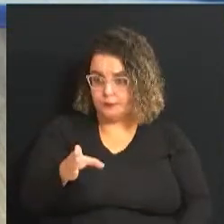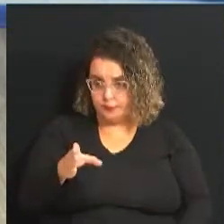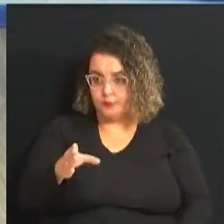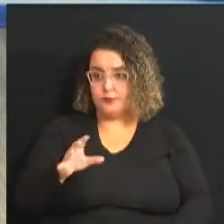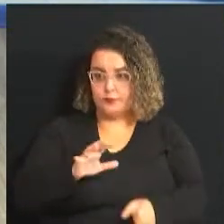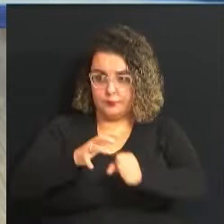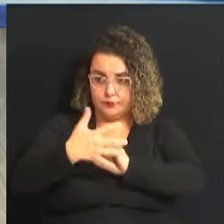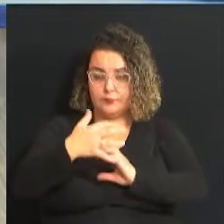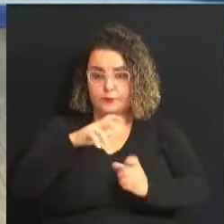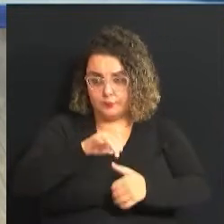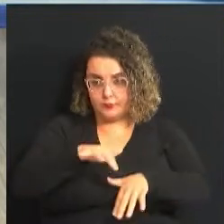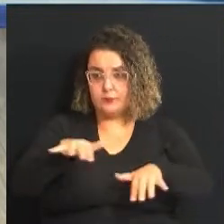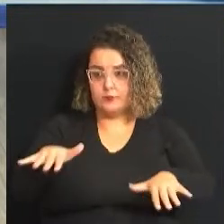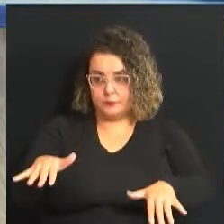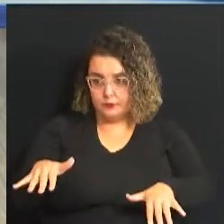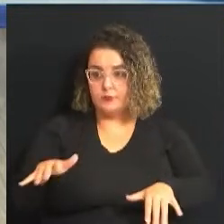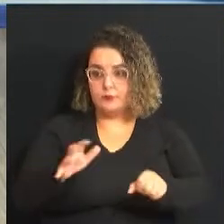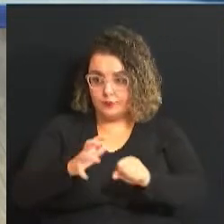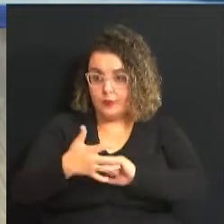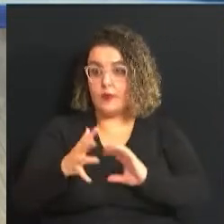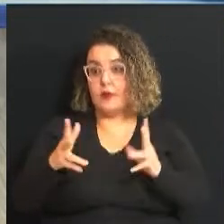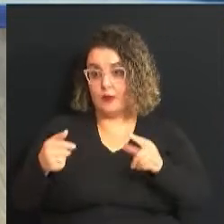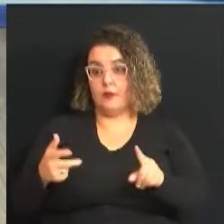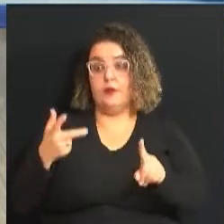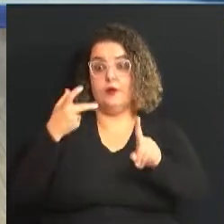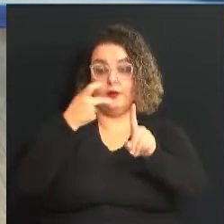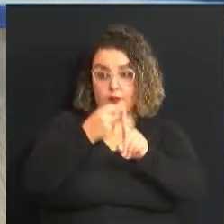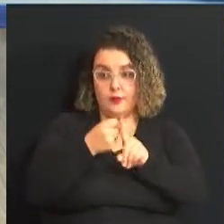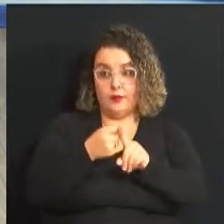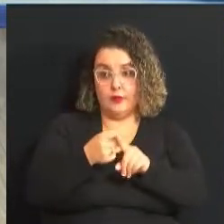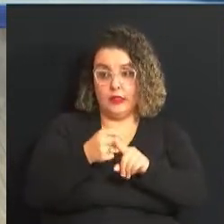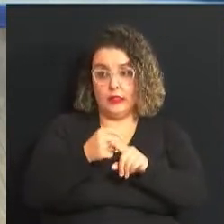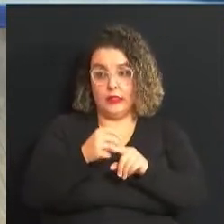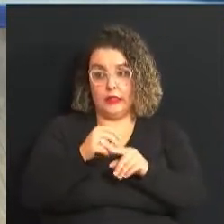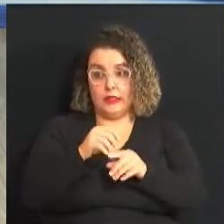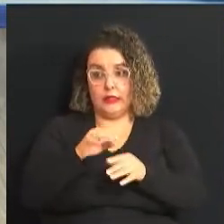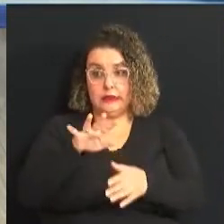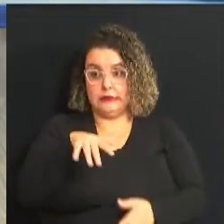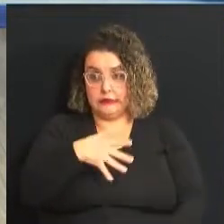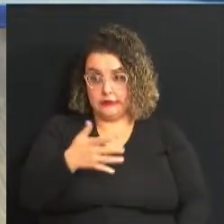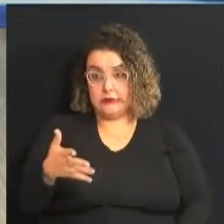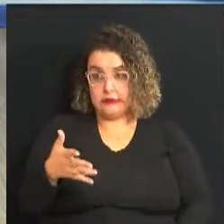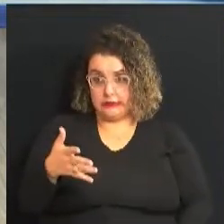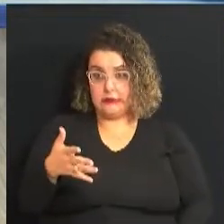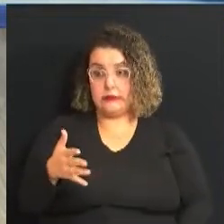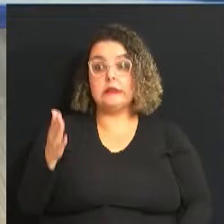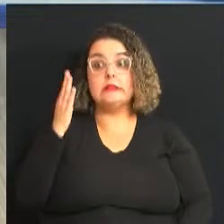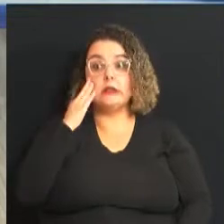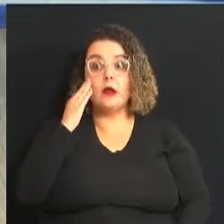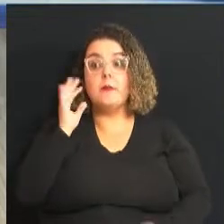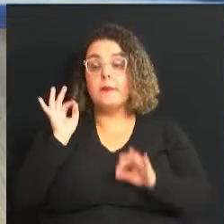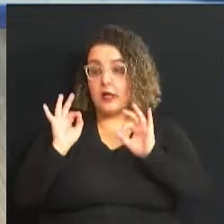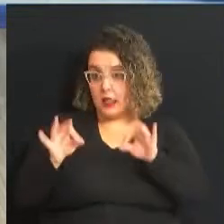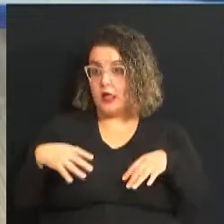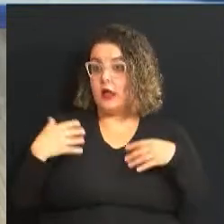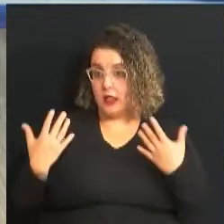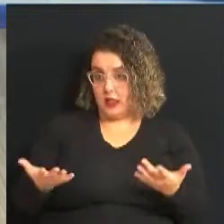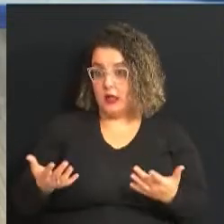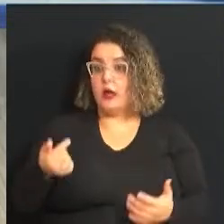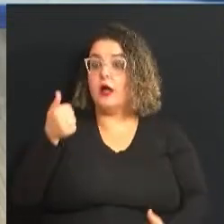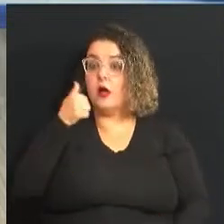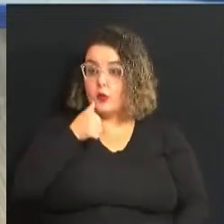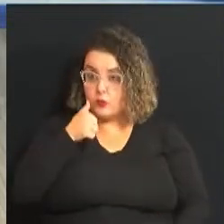de Covid-19, então todo mundo foi lá dar uma olhadinha na caderneta de vacinação para saber se está em dia. A mulher que